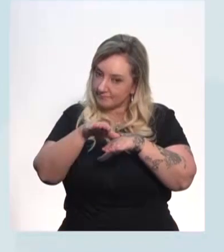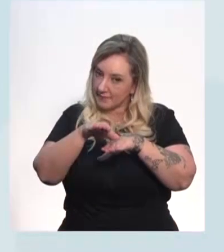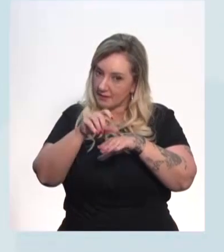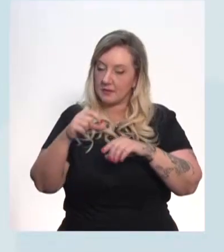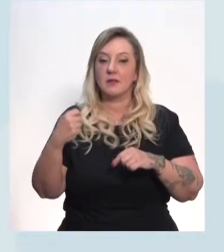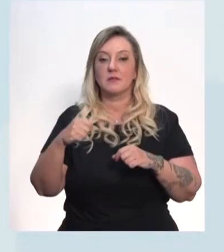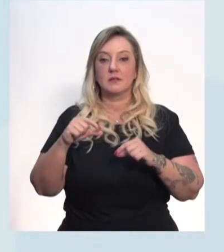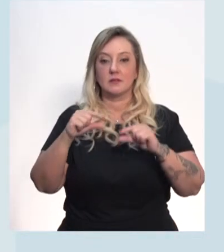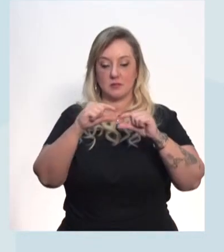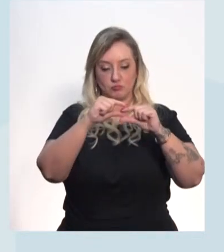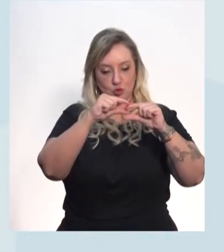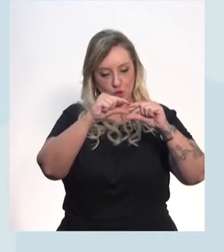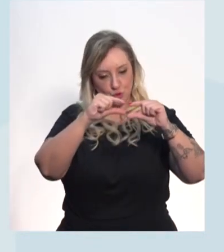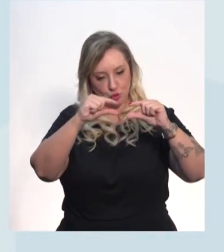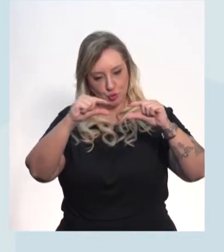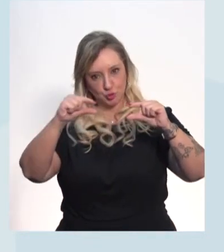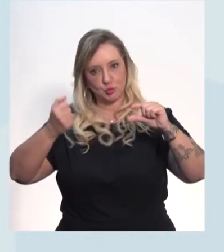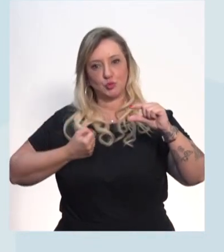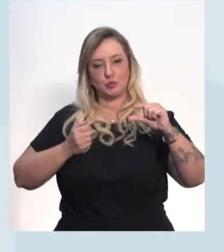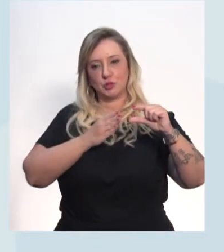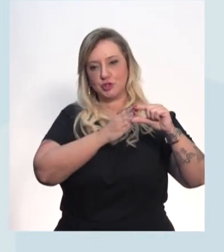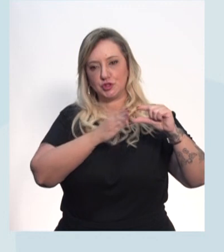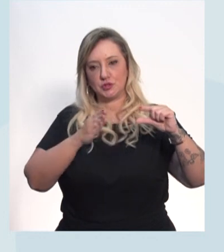e aguardar a pessoa aceitar.